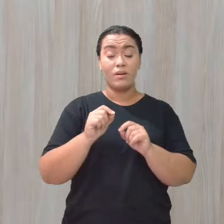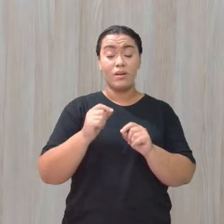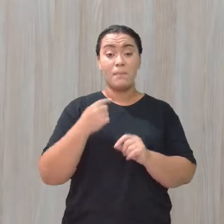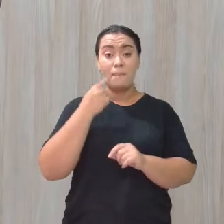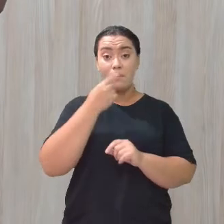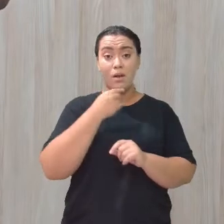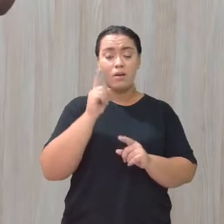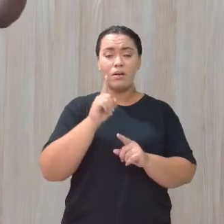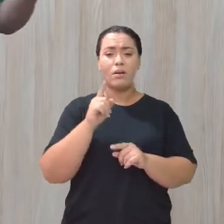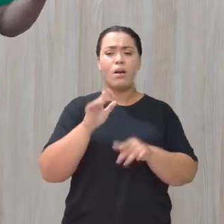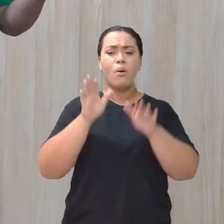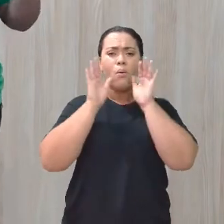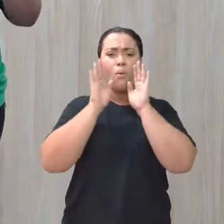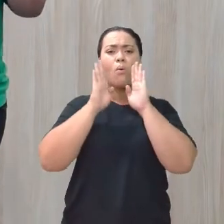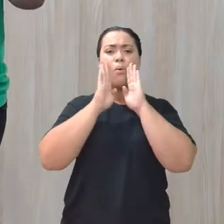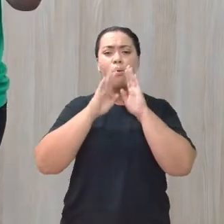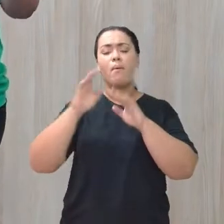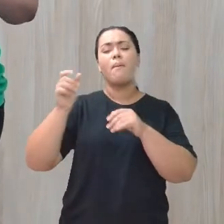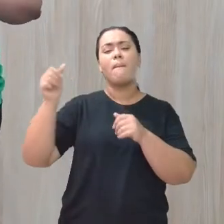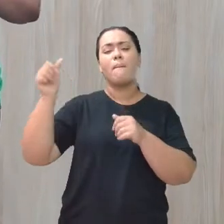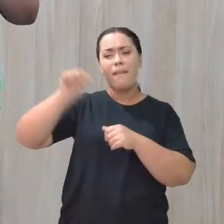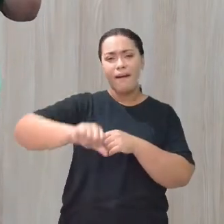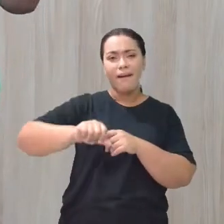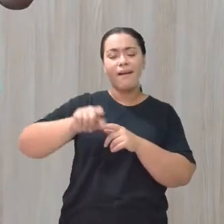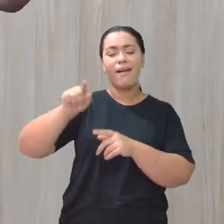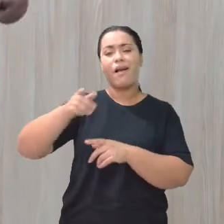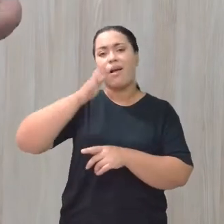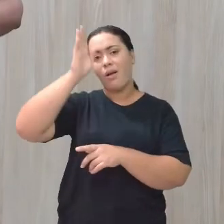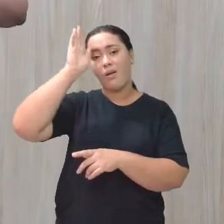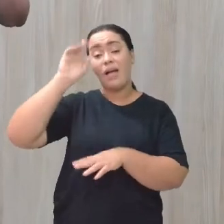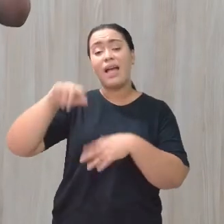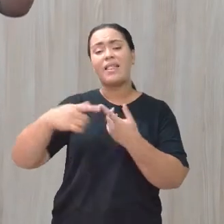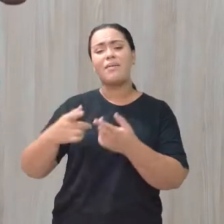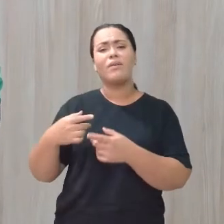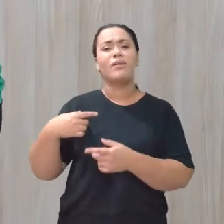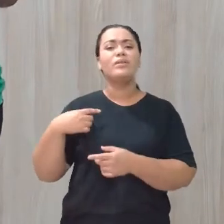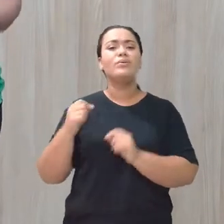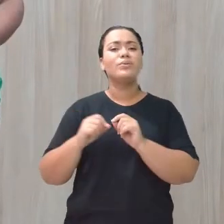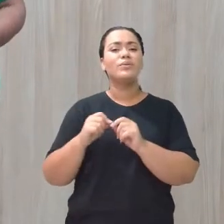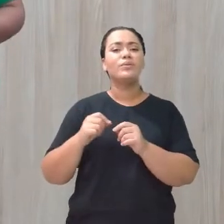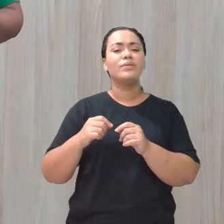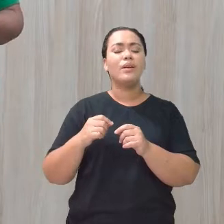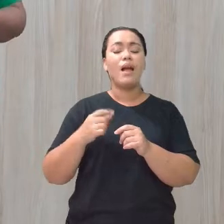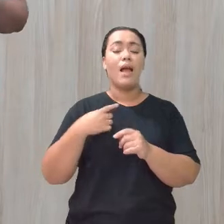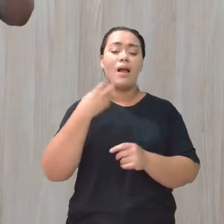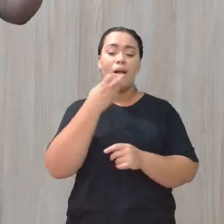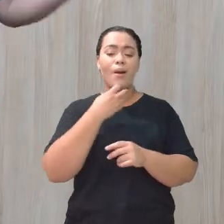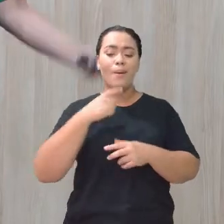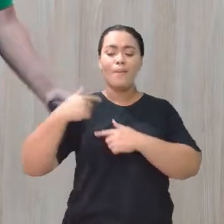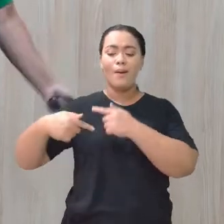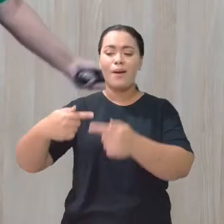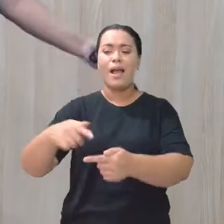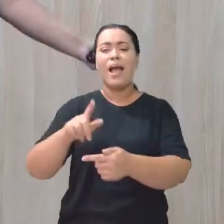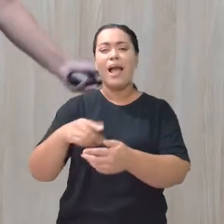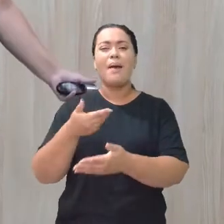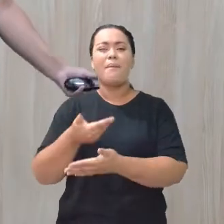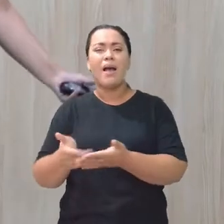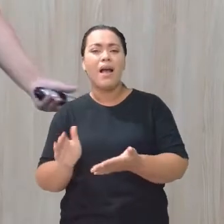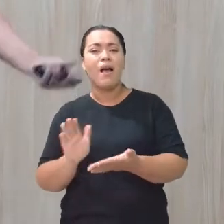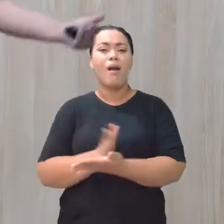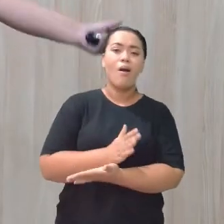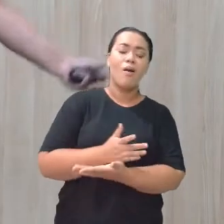Roma, de vaiar. Então aí a história vai se perdendo. Por quê? Porque veio da oralidade. A gente tem como saber